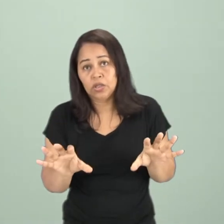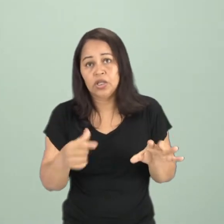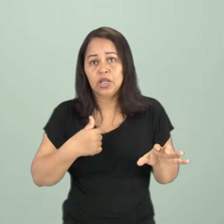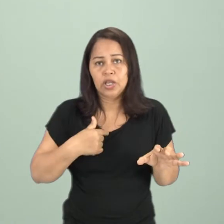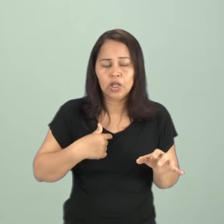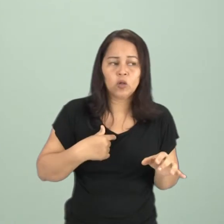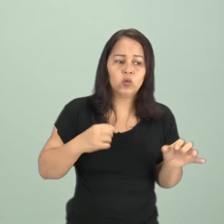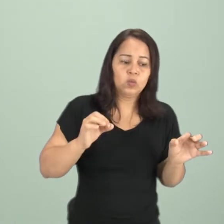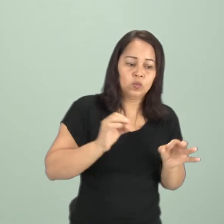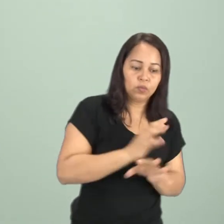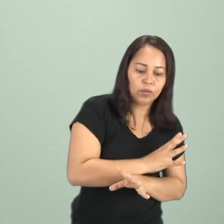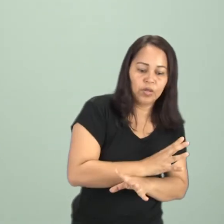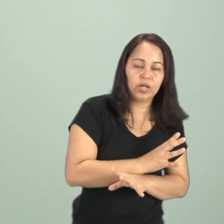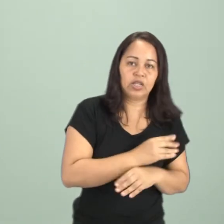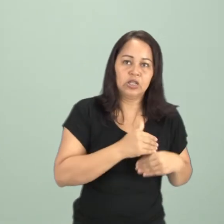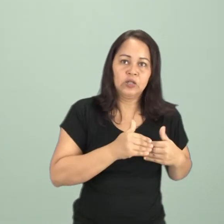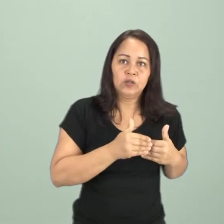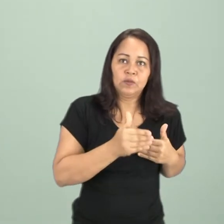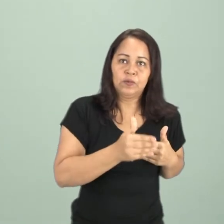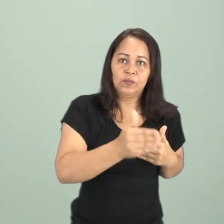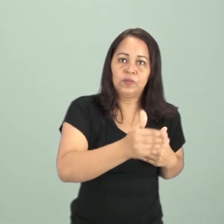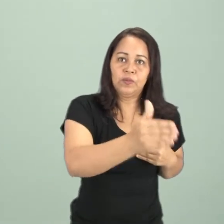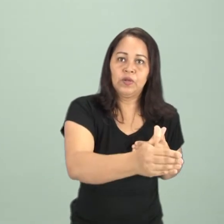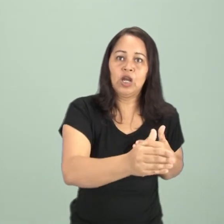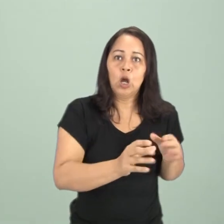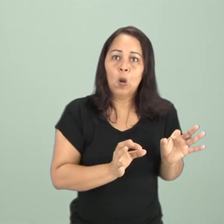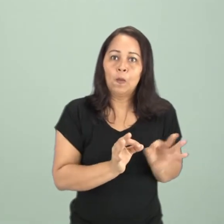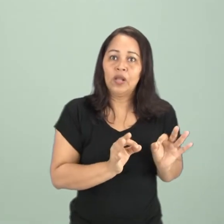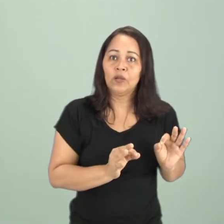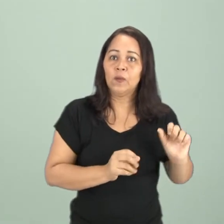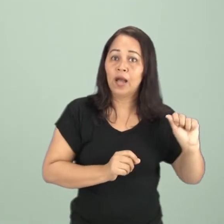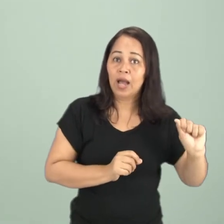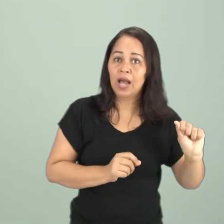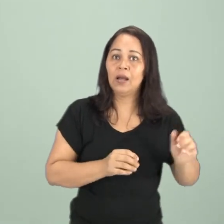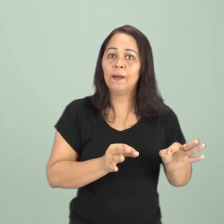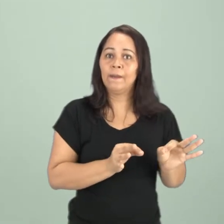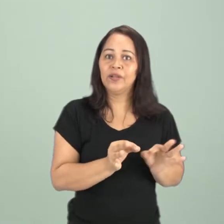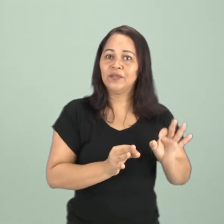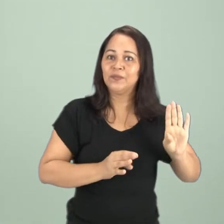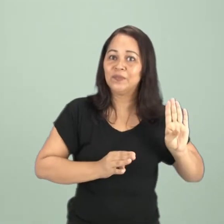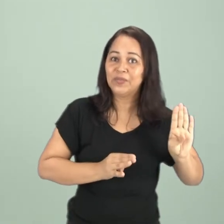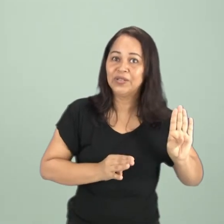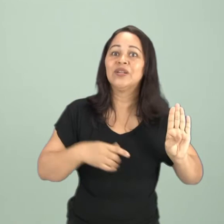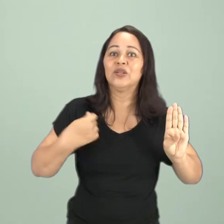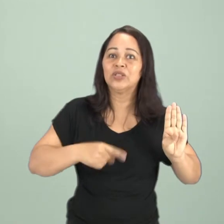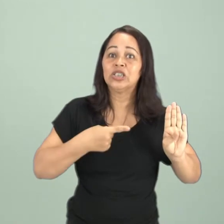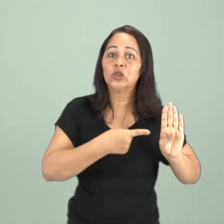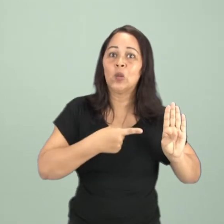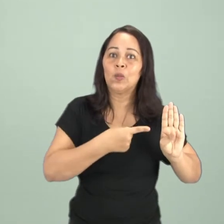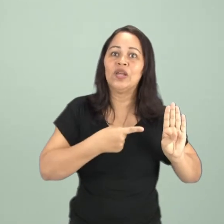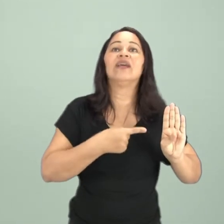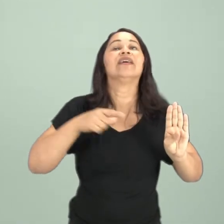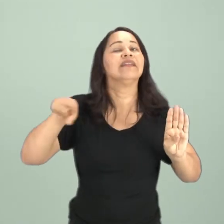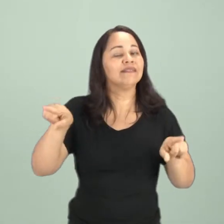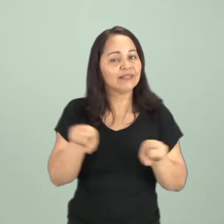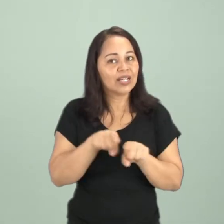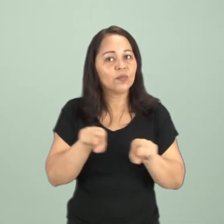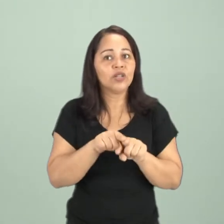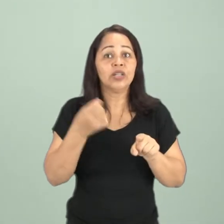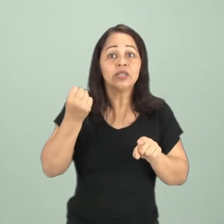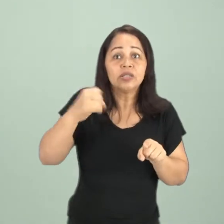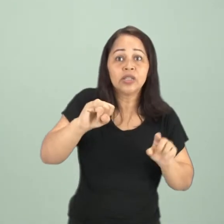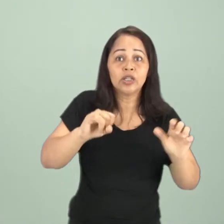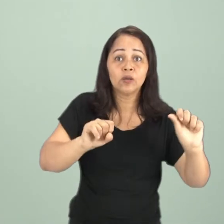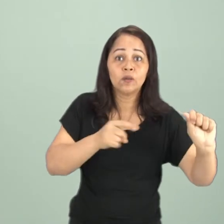me preparei para possíveis planos B, para caso desse errado? Então vamos refletir e pensar no nosso planejamento, no planejamento